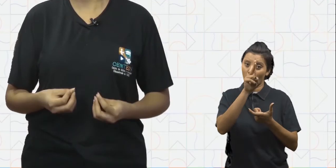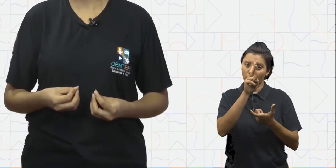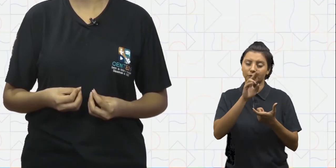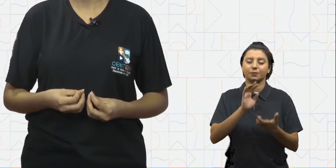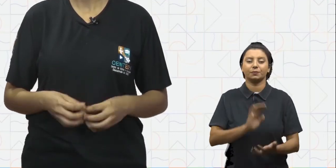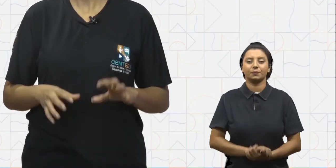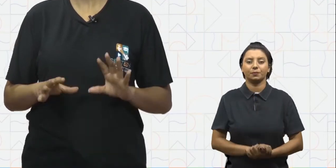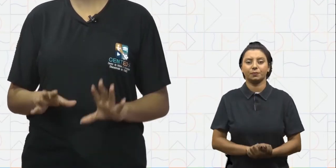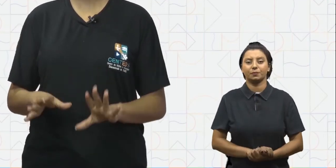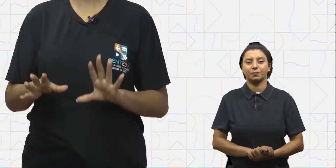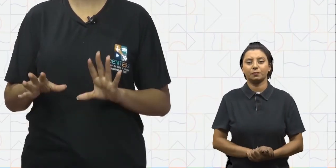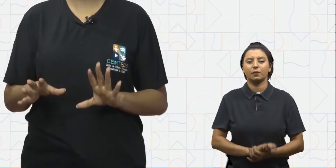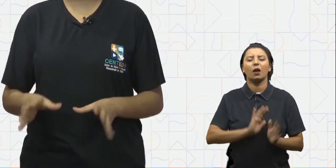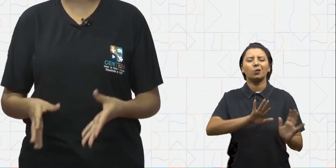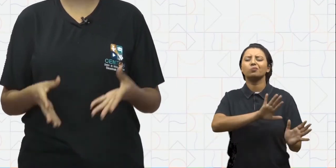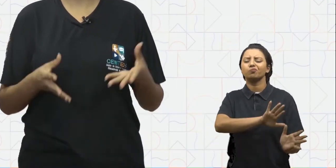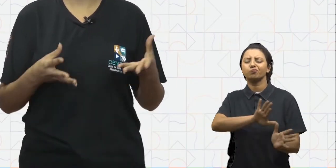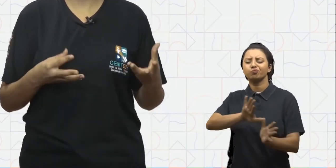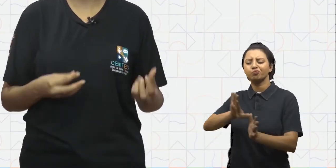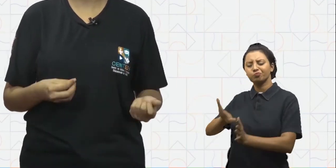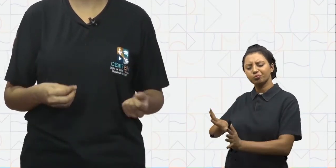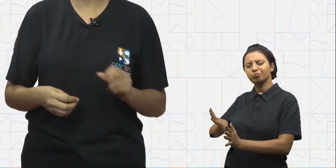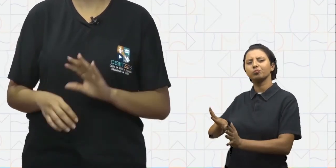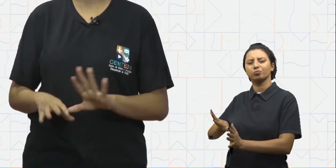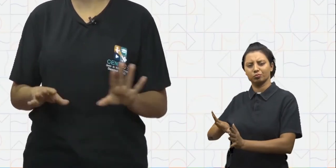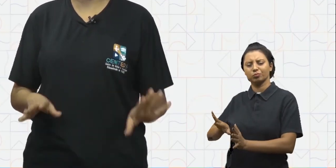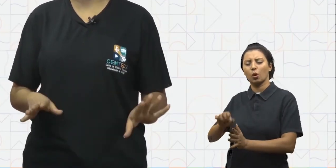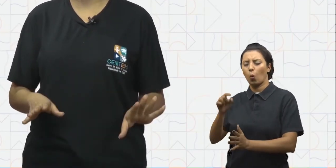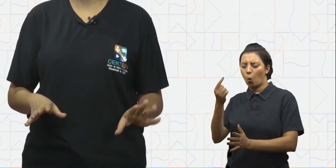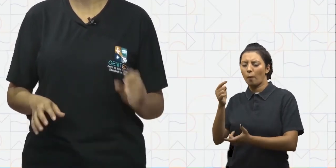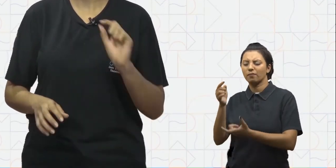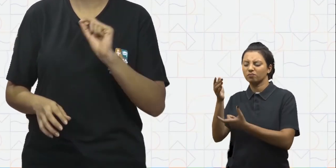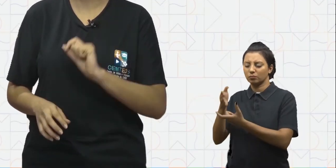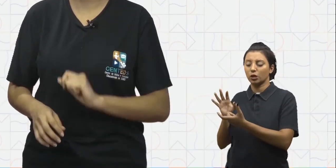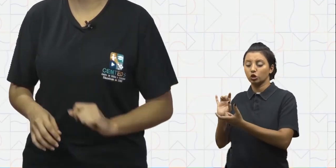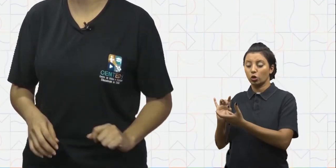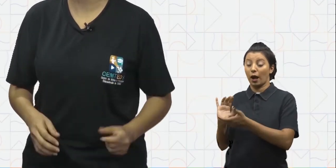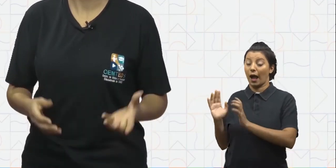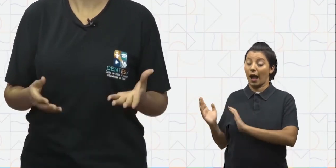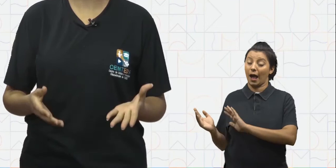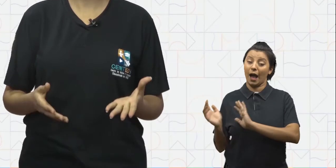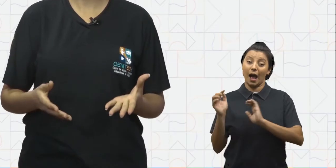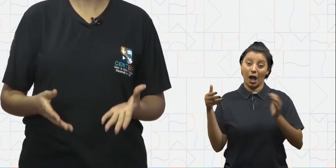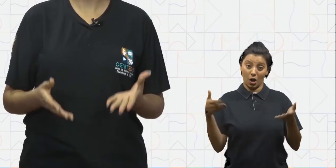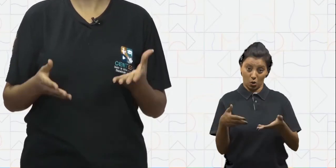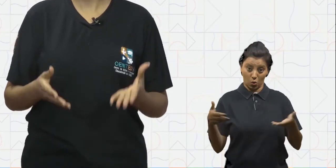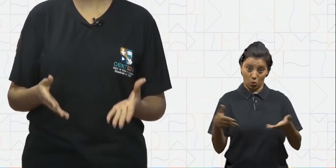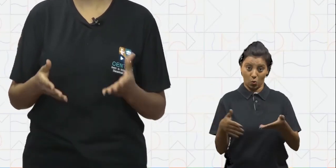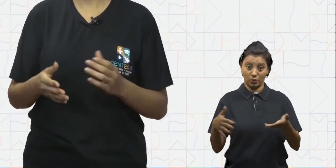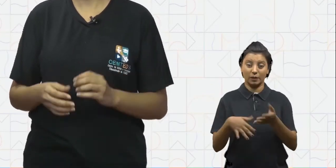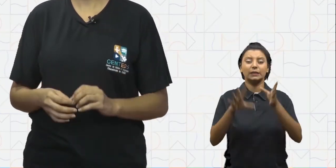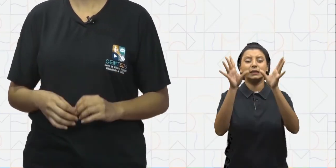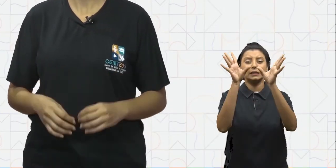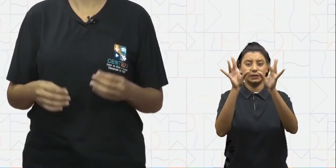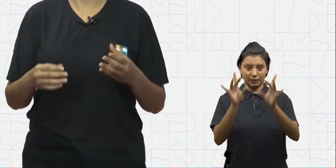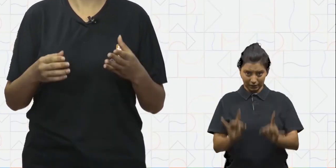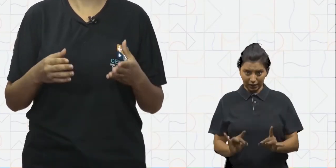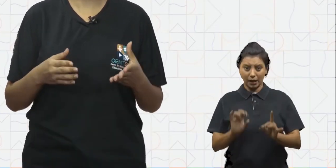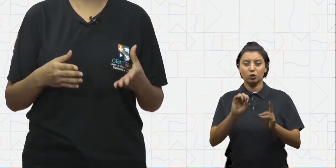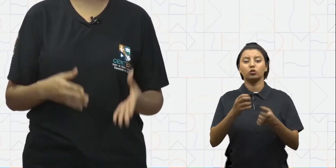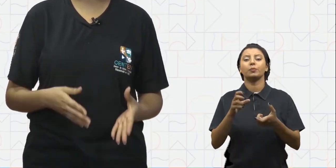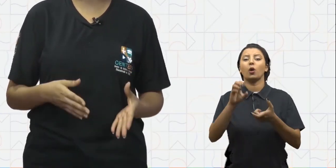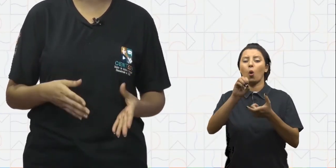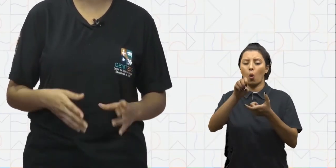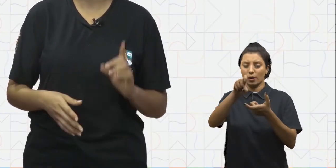mais forte. Esqueça um pouquinho das palavras de uma só sílaba, porque agora vamos falar com mais detalhes sobre